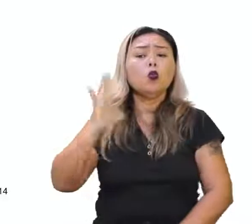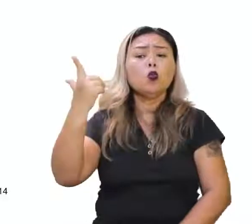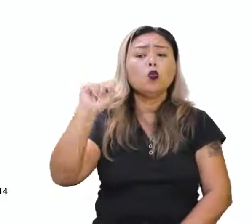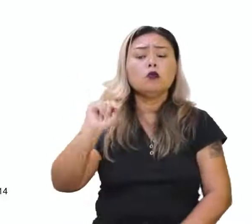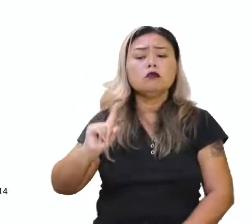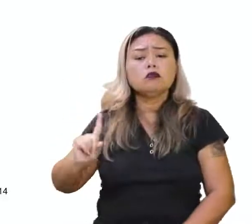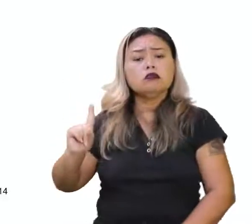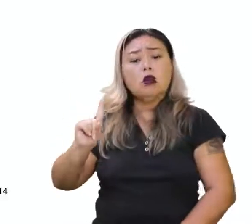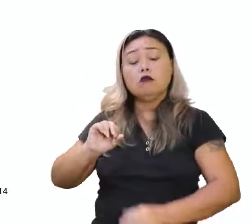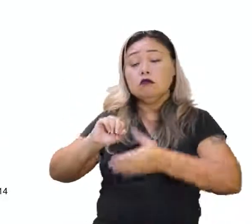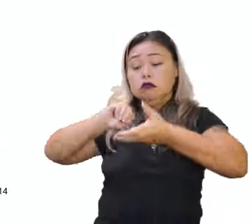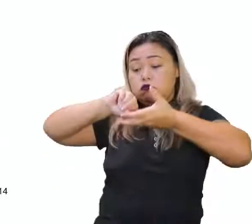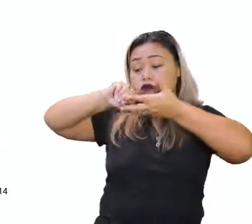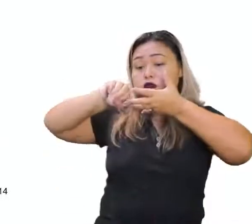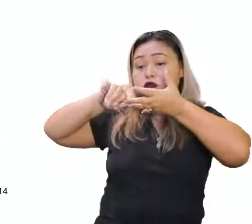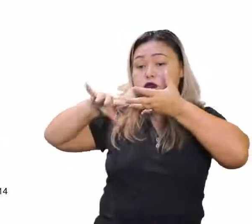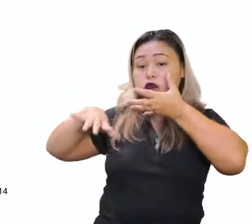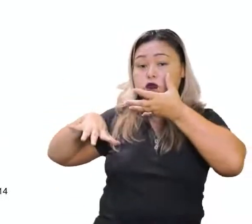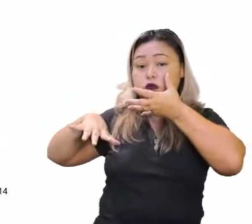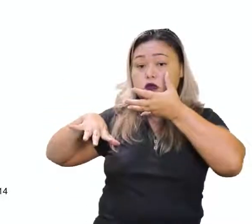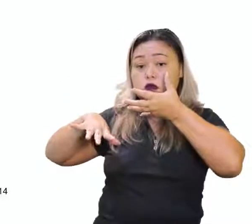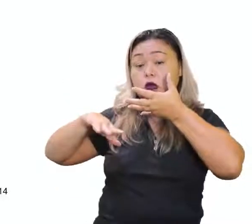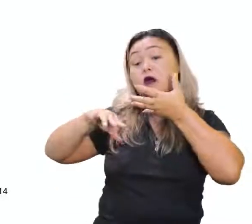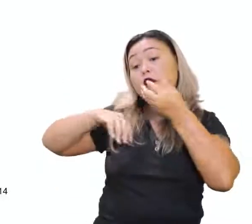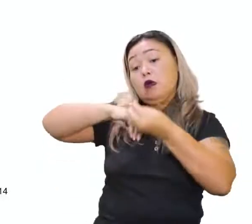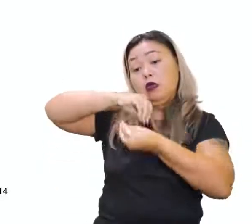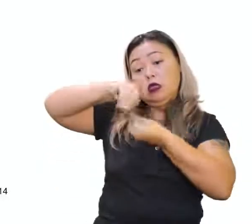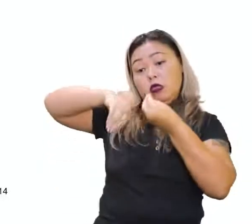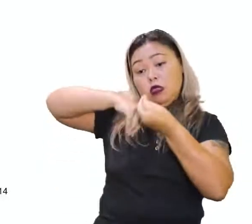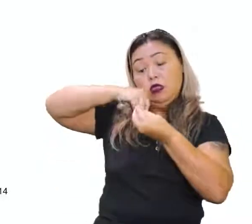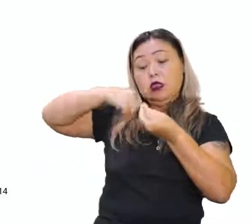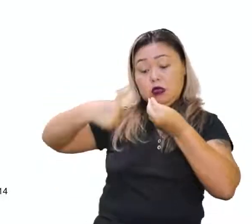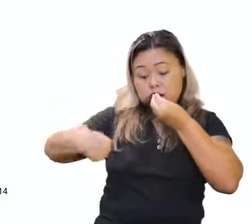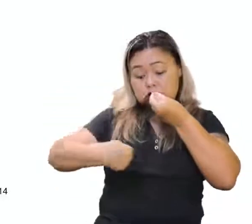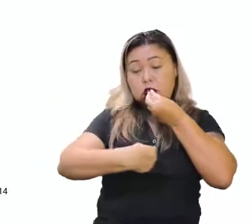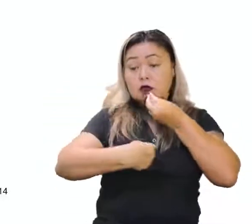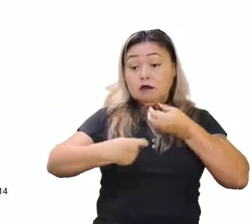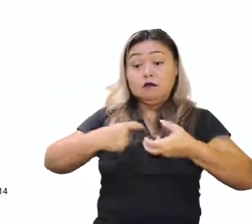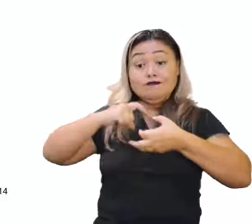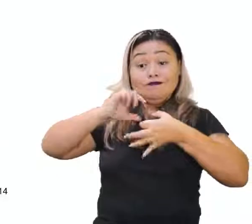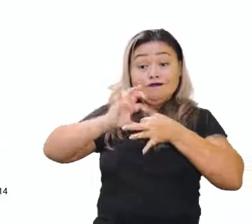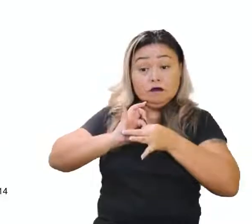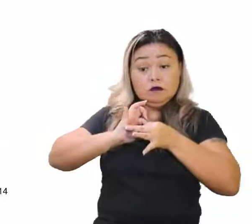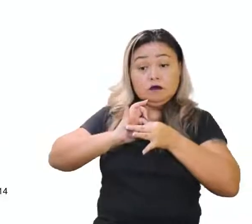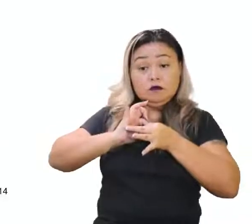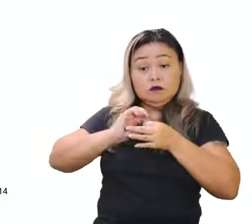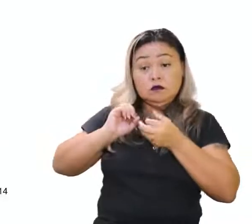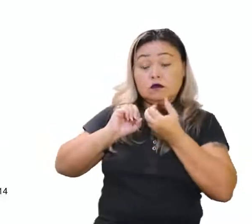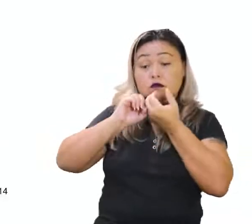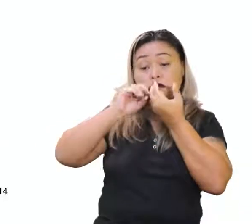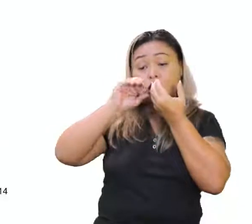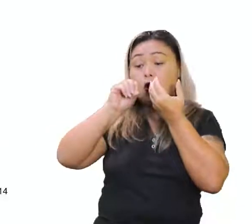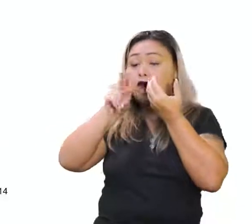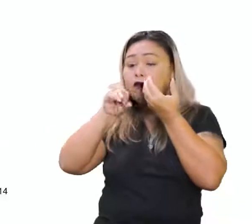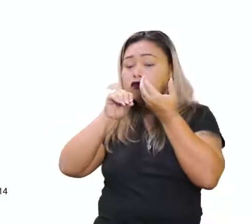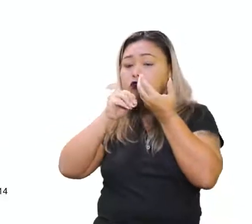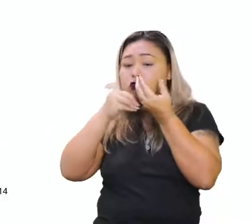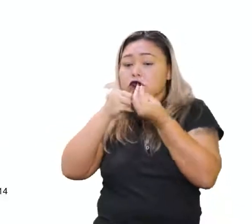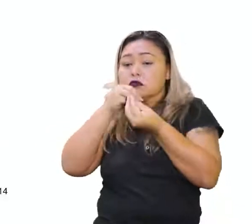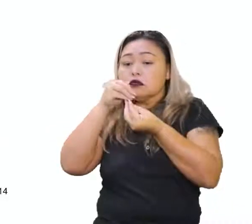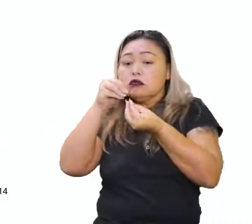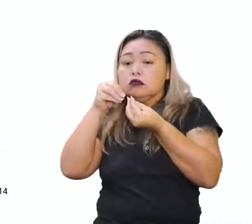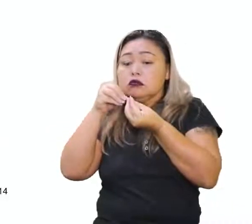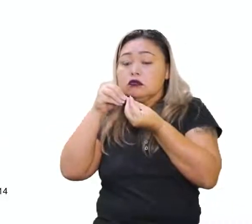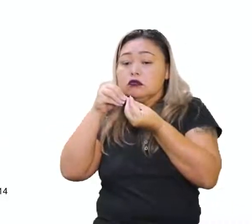Os vermes botam ovos, e os vermes ficam presos no intestino. Botam ovos. Esses ovos saem